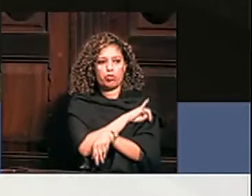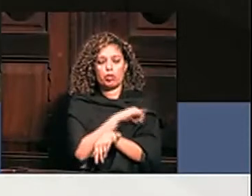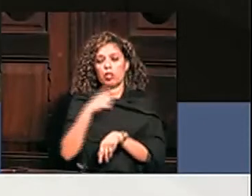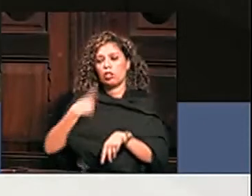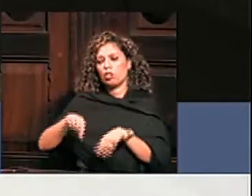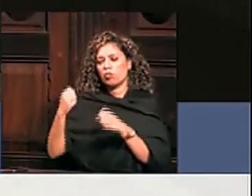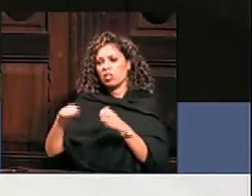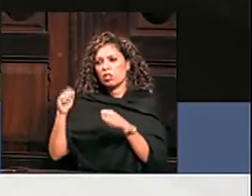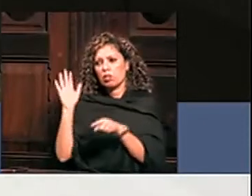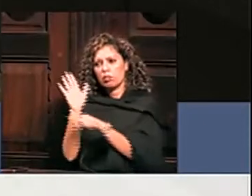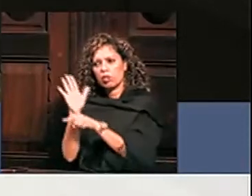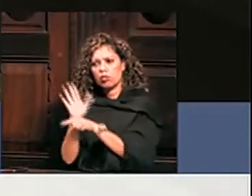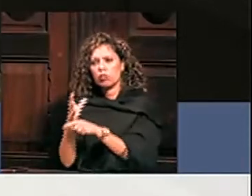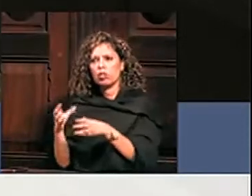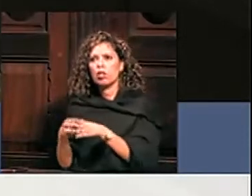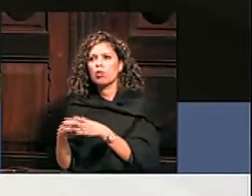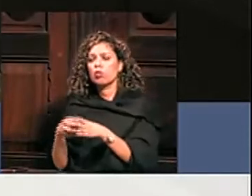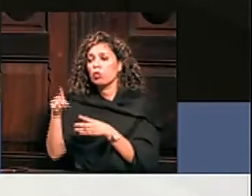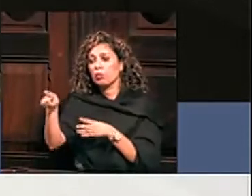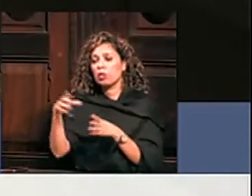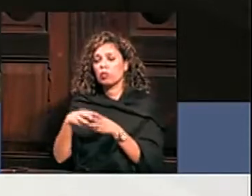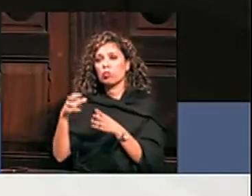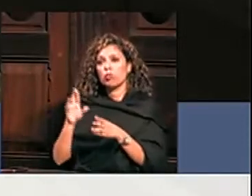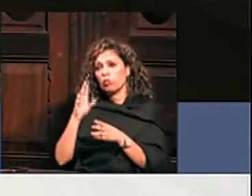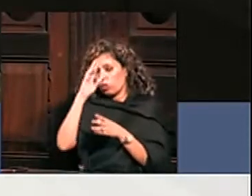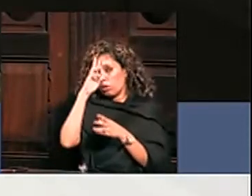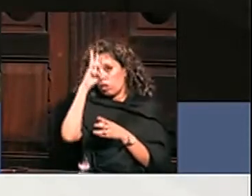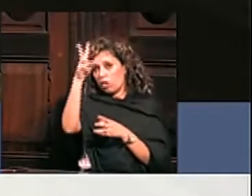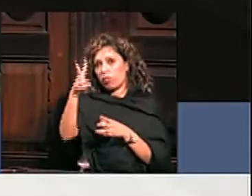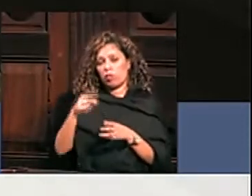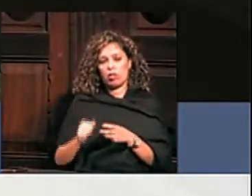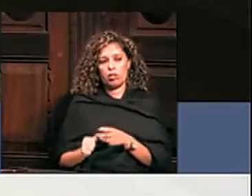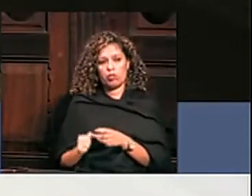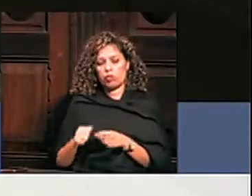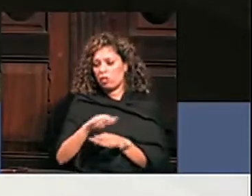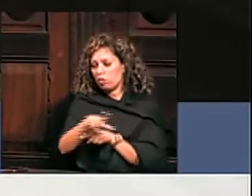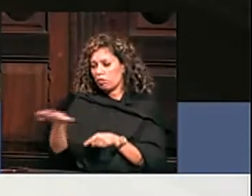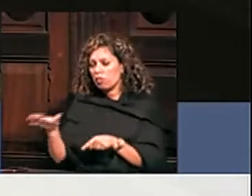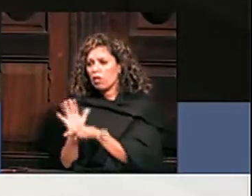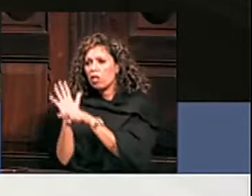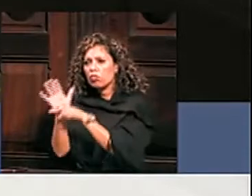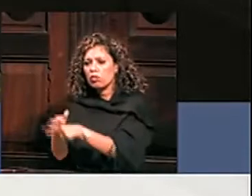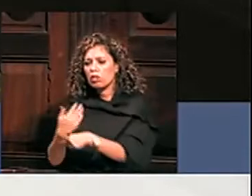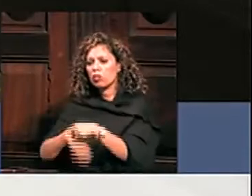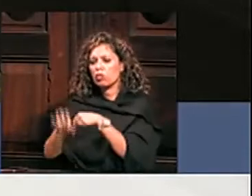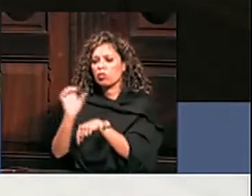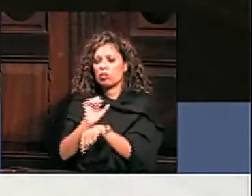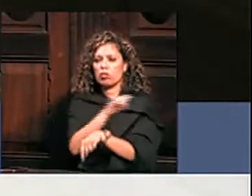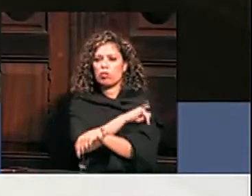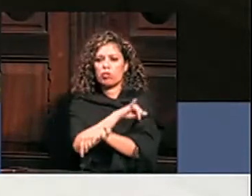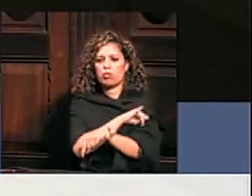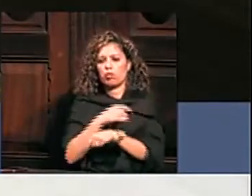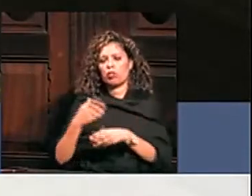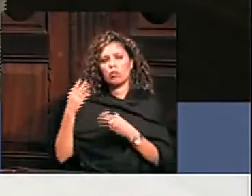forte, técnica e que será muito importante para a gestão pública do nosso Estado do Rio de Janeiro. Muito obrigado, presidente.